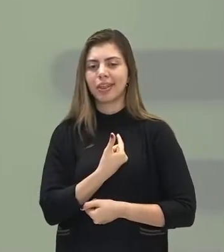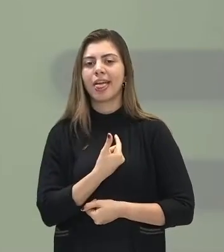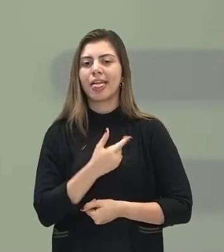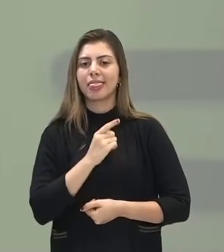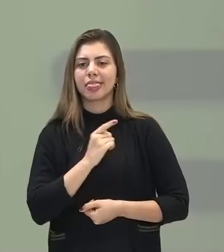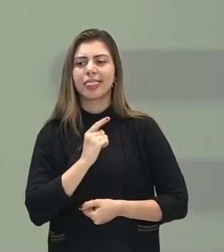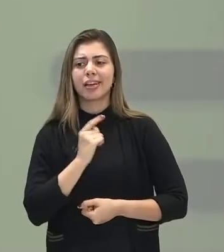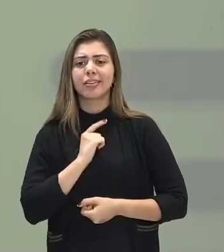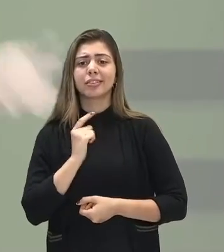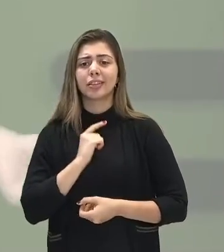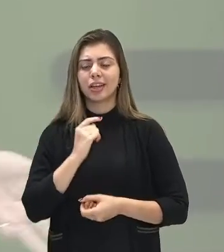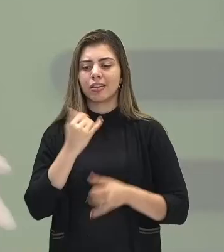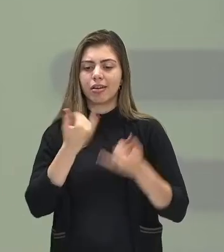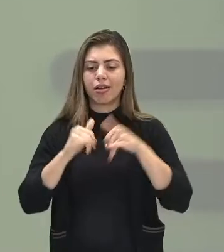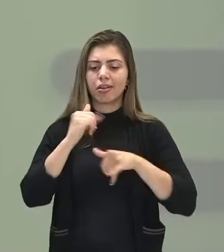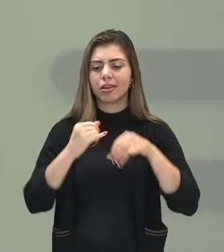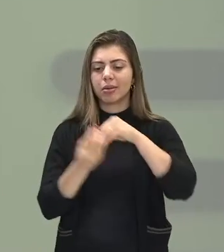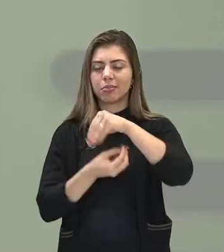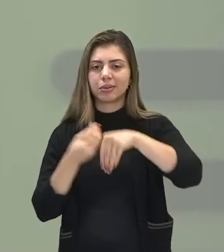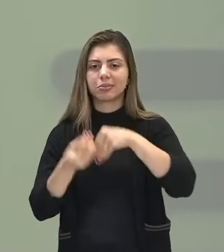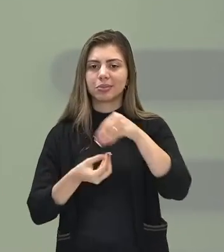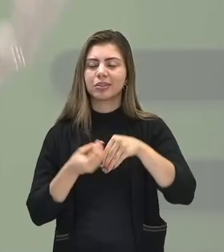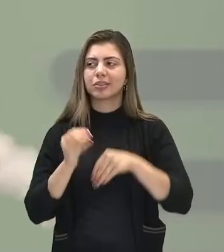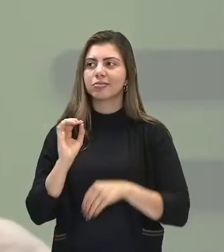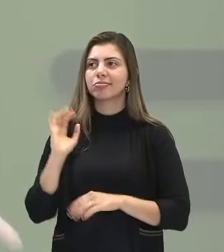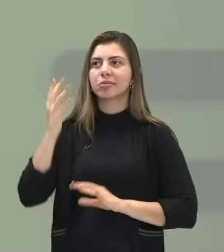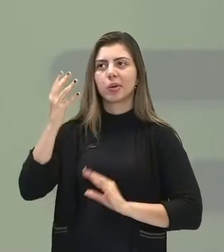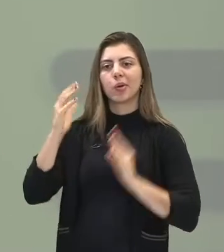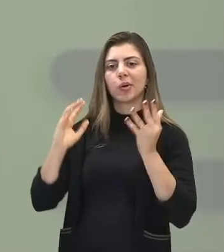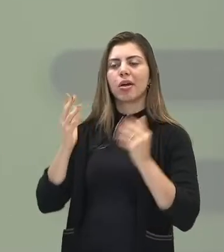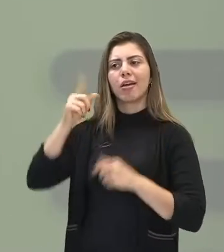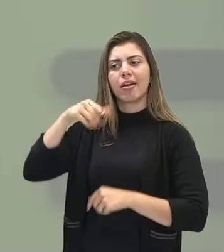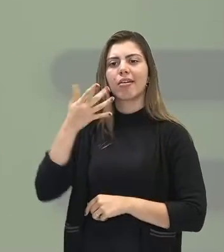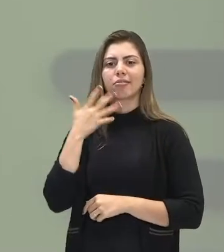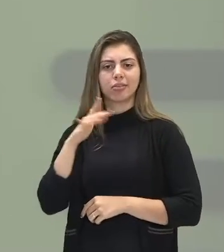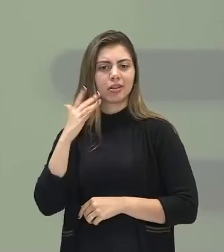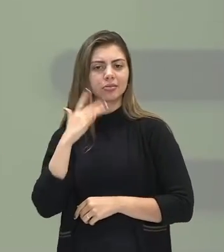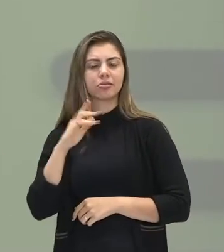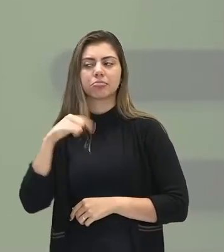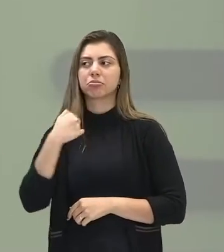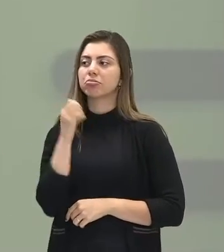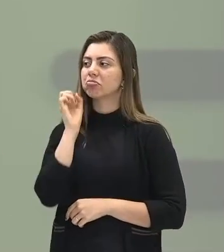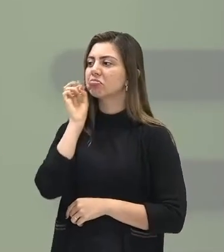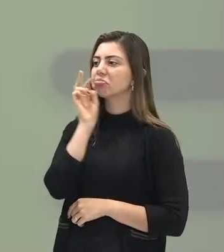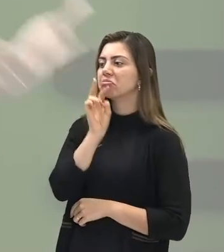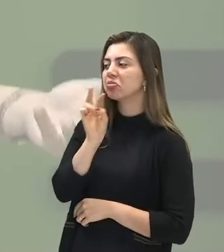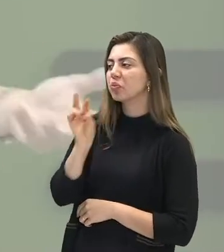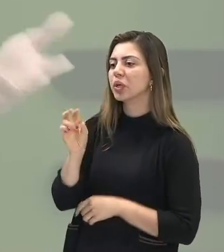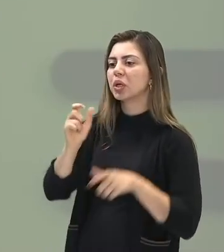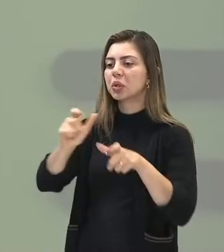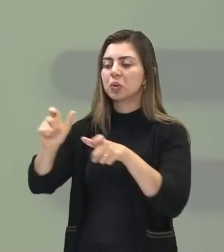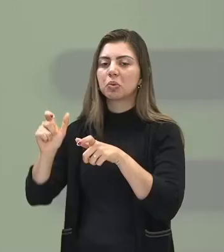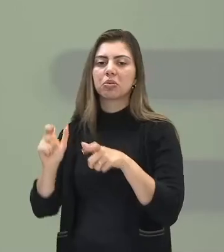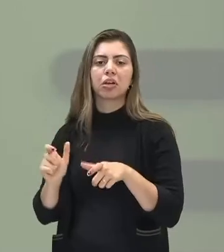reações químicas que elas ocorrem, elas são naturais, né? Elas ocorrem com os